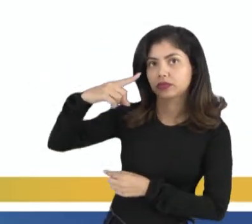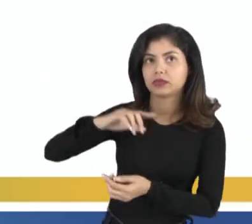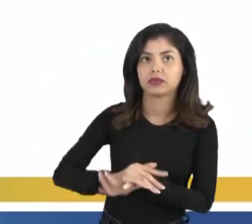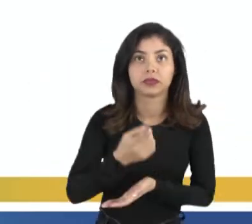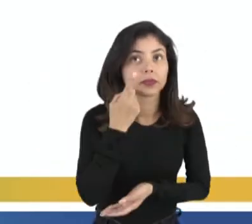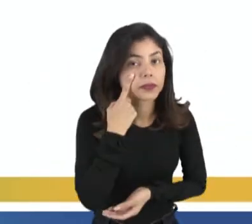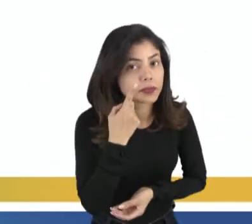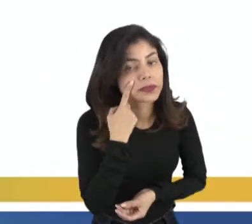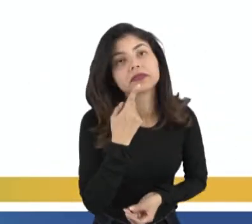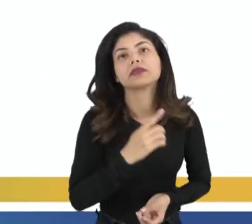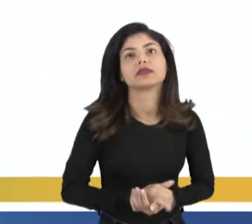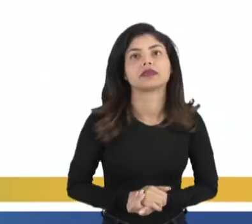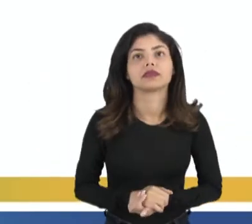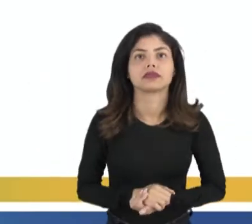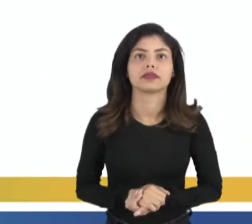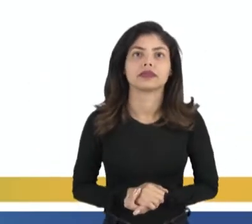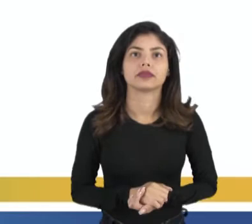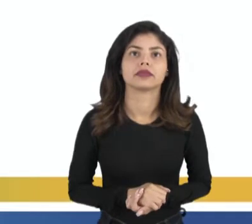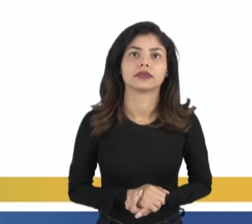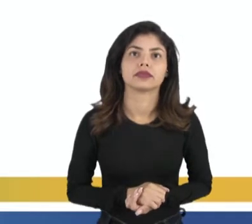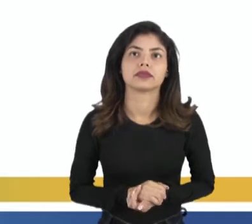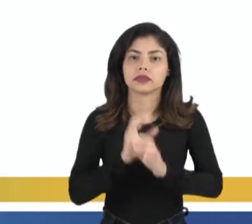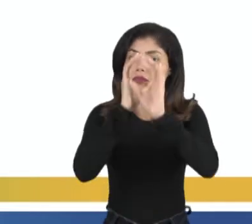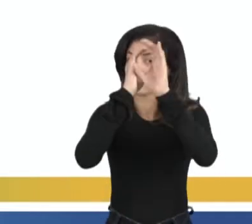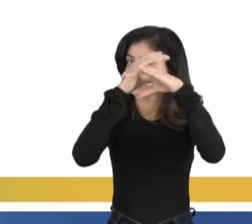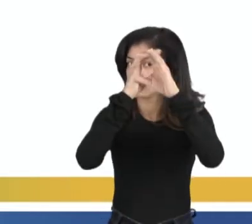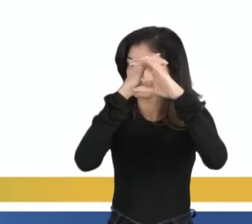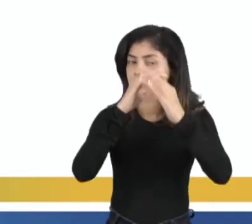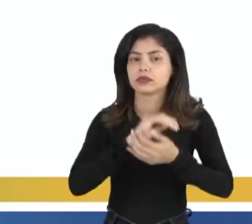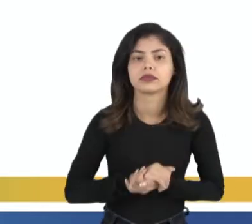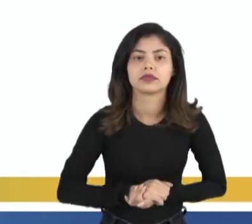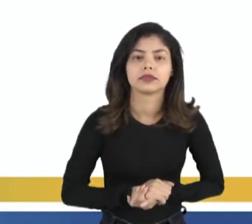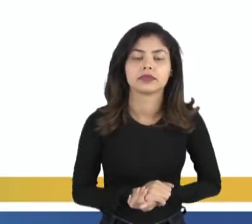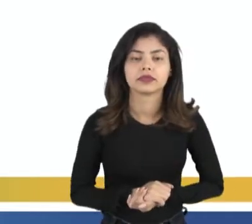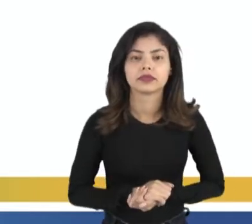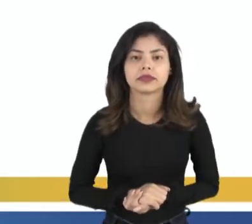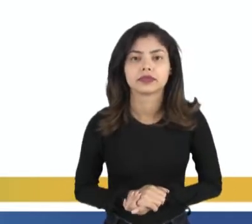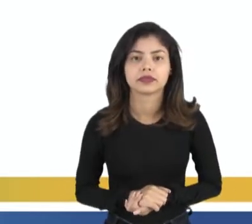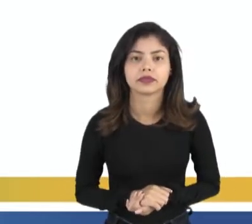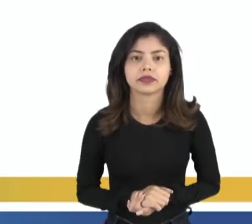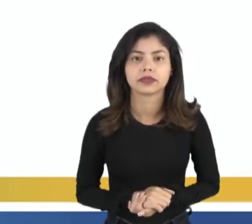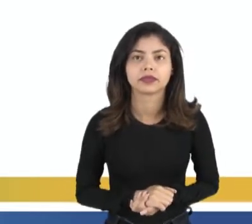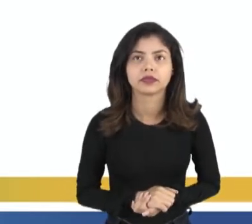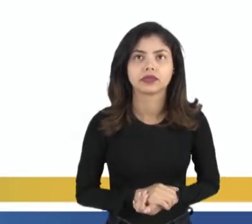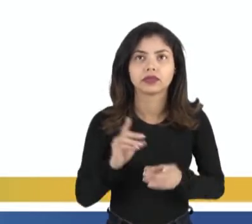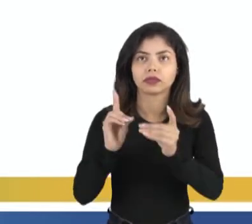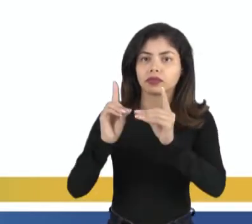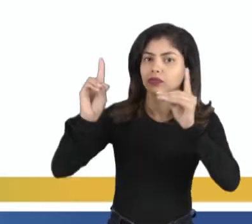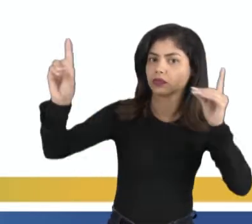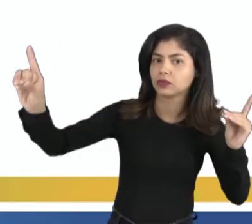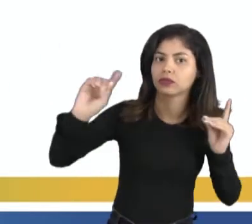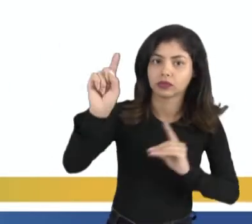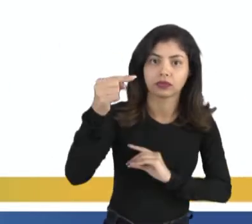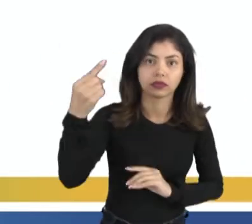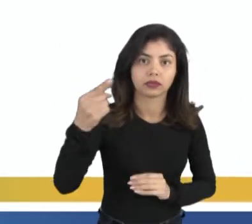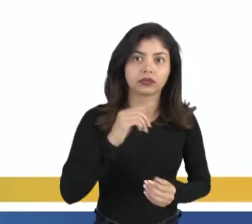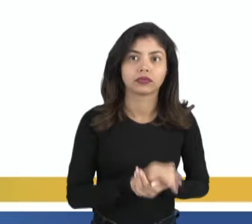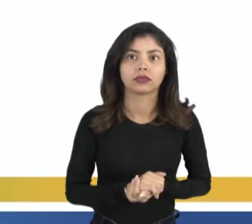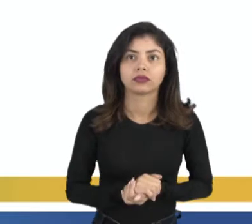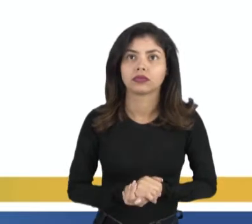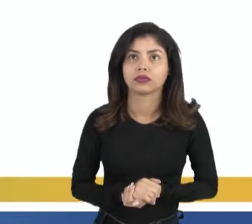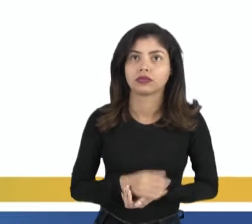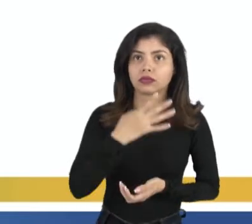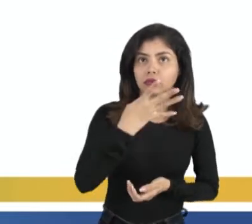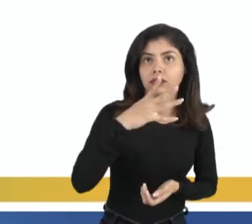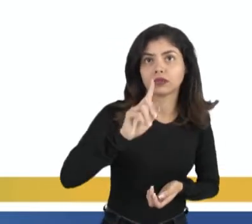lá para ver ela daqui da terra essa foto aí foi tirada no naquelas copos né e a distância tá lá do